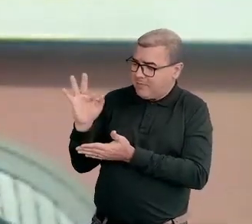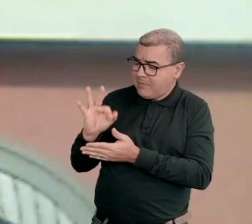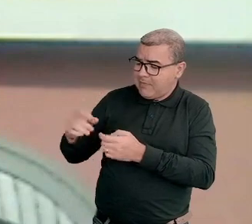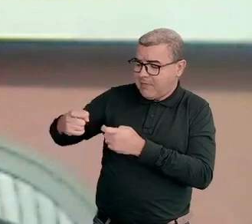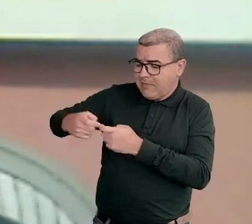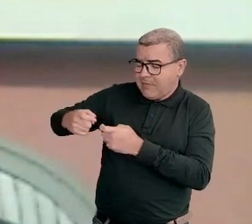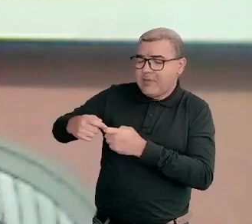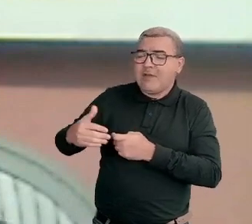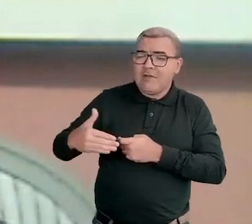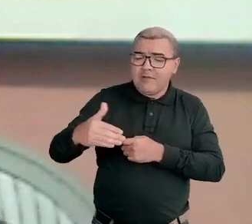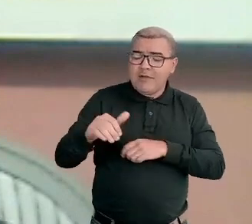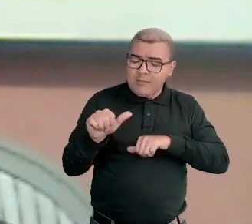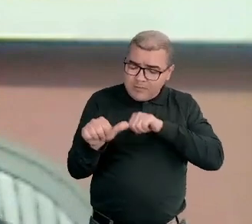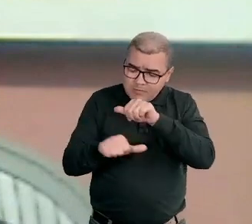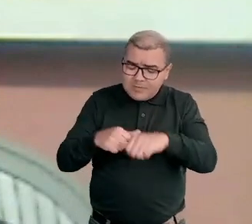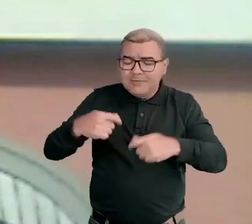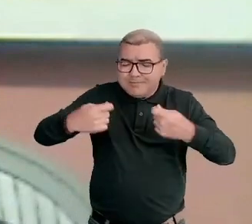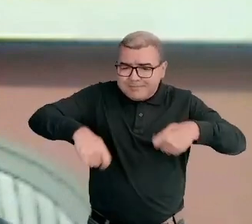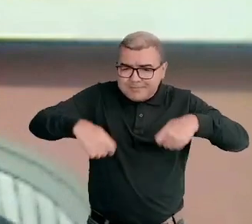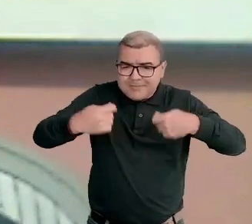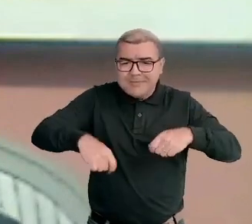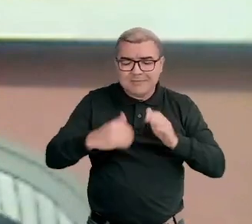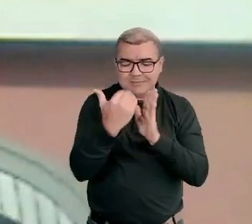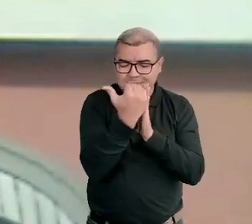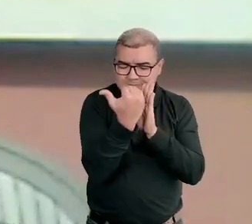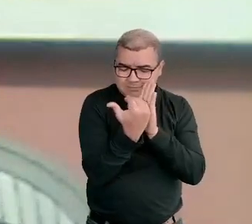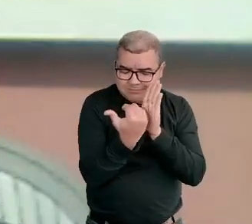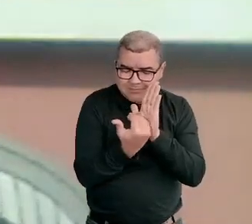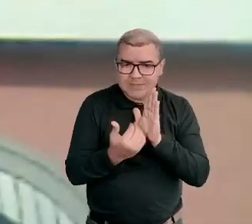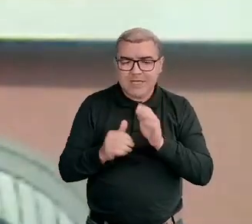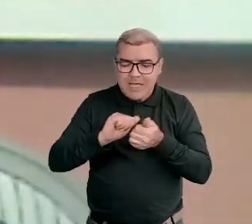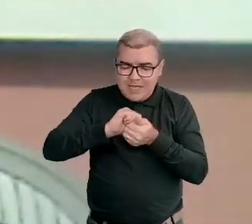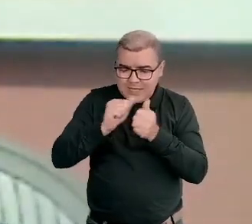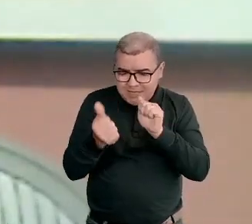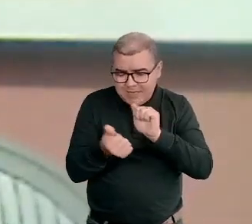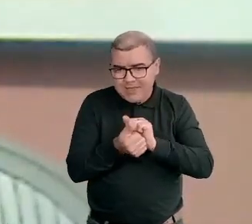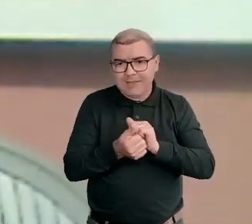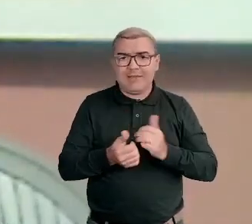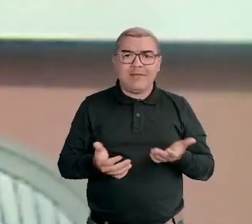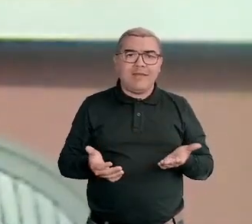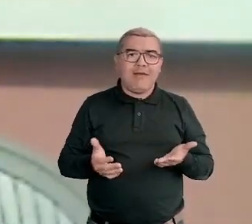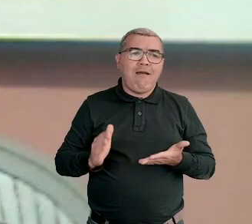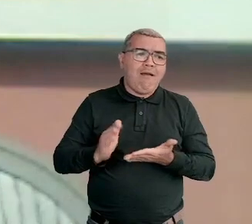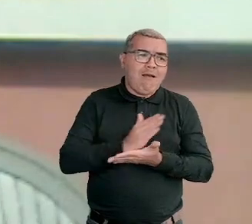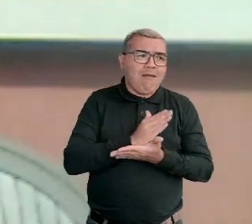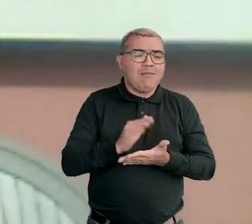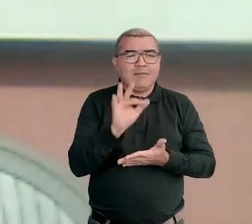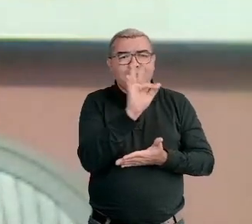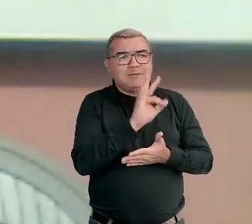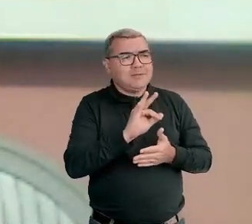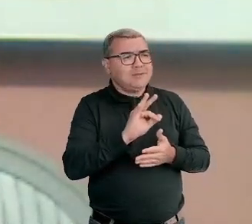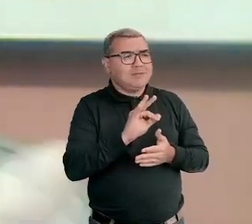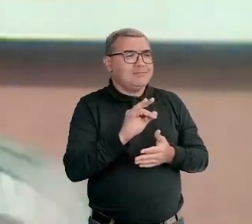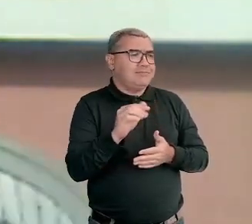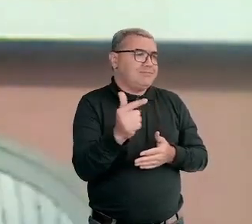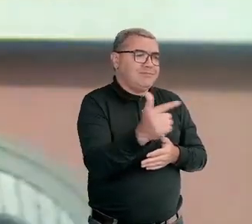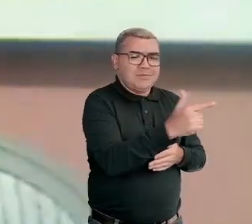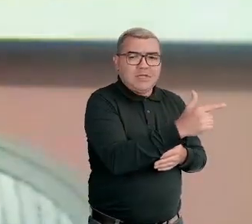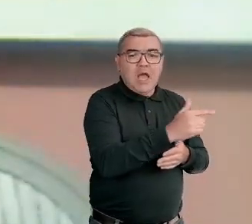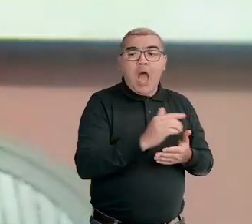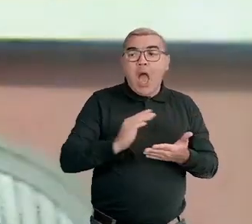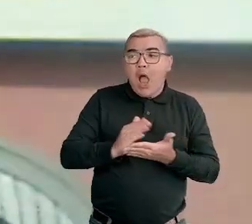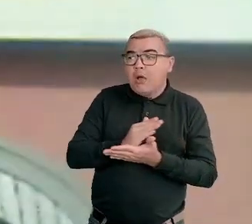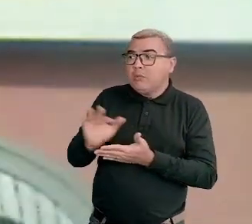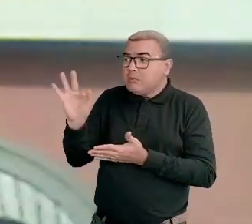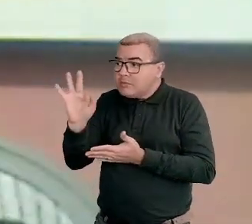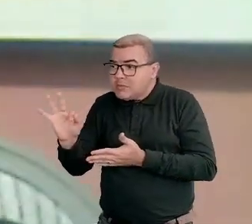uma mudança, não só curricular, Arnaldo, mas uma adaptação. Nem todas as universidades têm que formar os